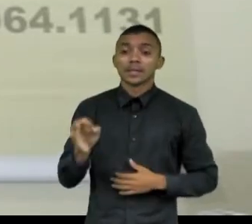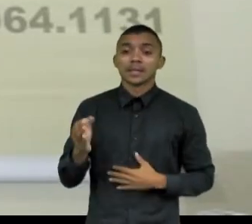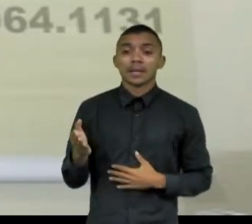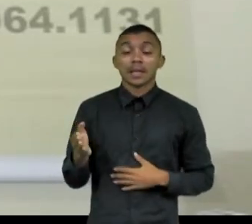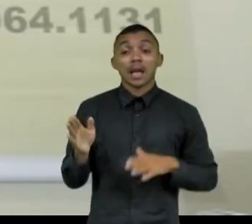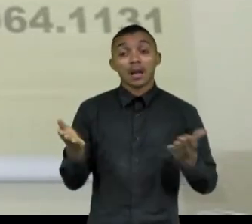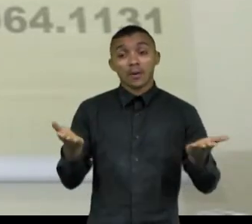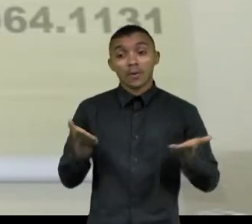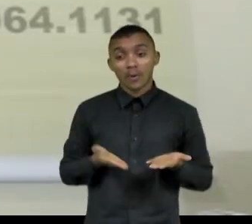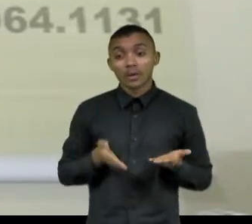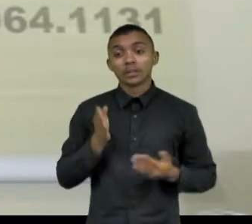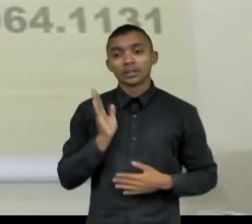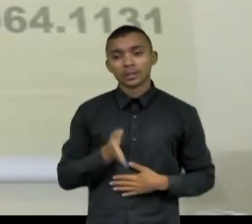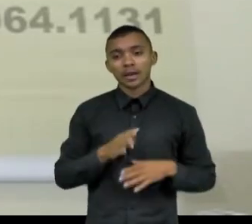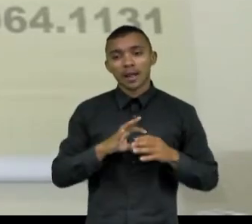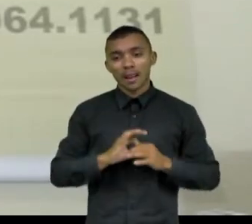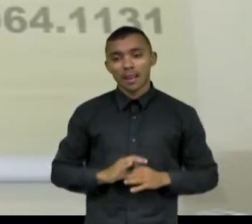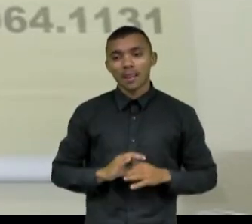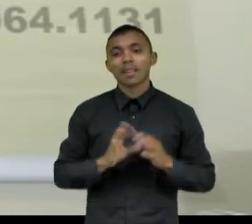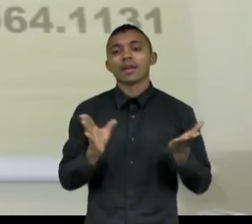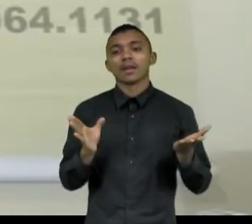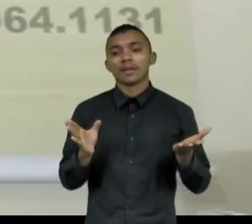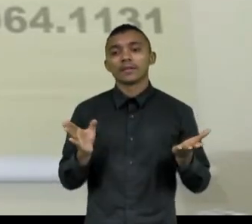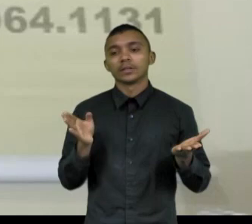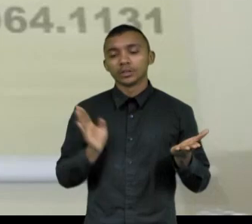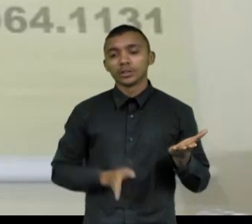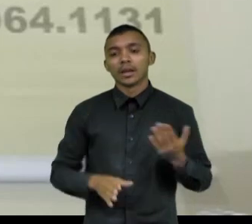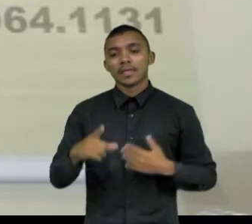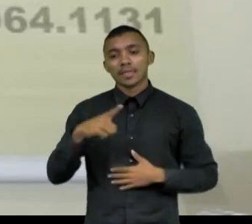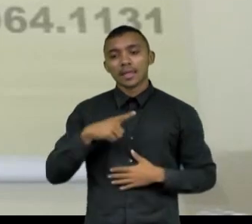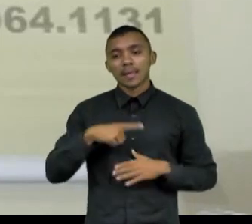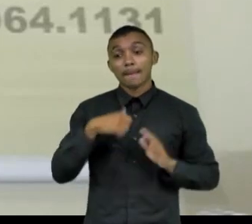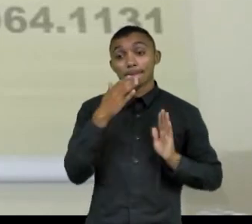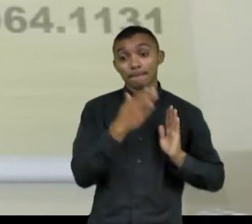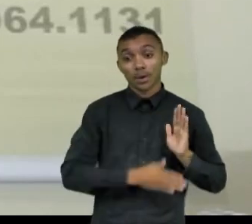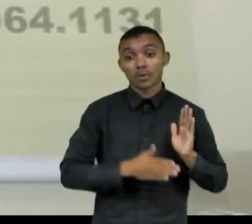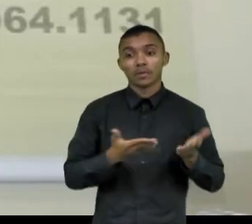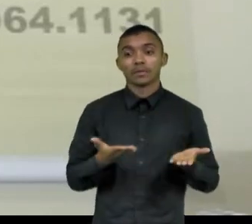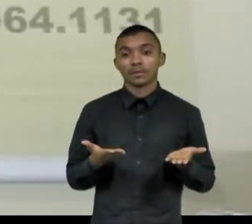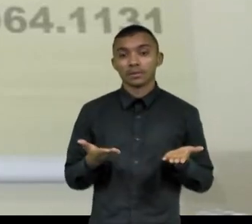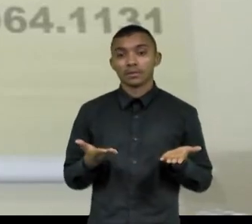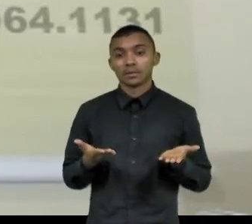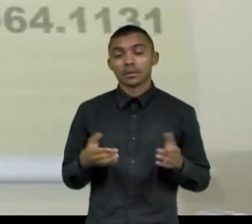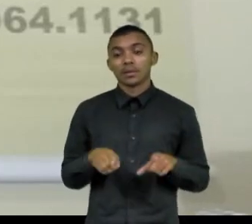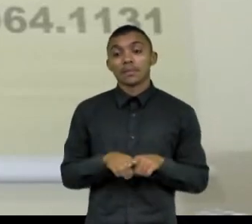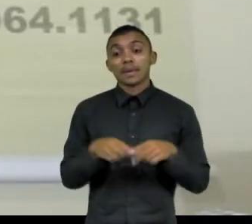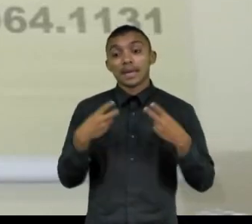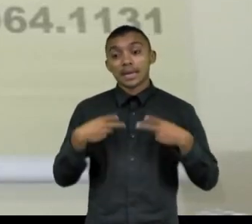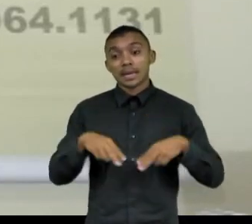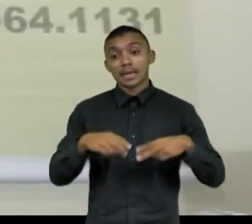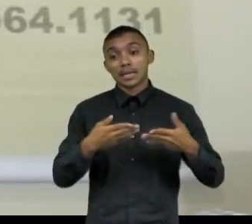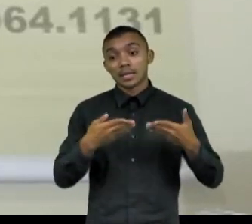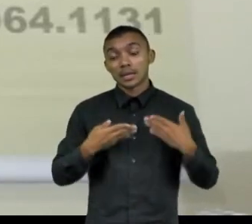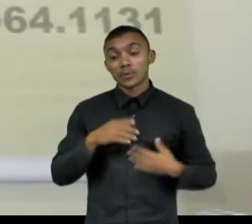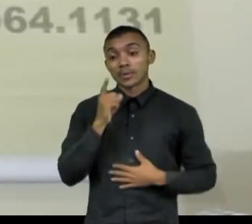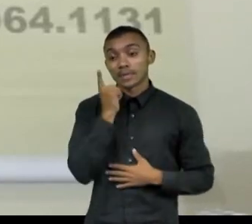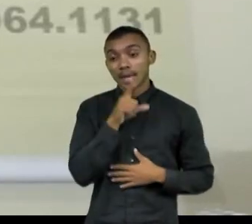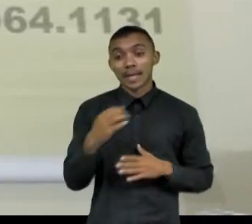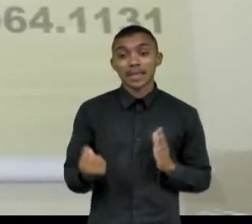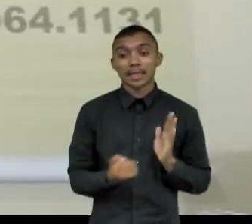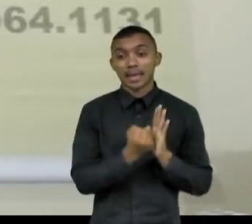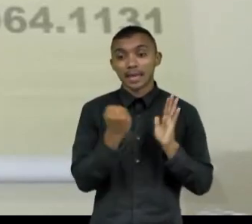mas agora já foi concedido a IG, nós recebemos a IG, a certificação, e as redes de Jaguaruana vão poder contar com esse selo,